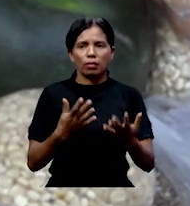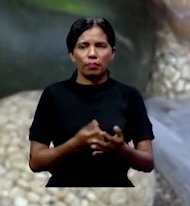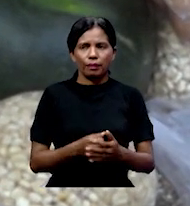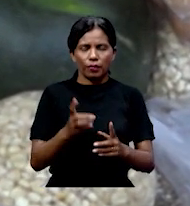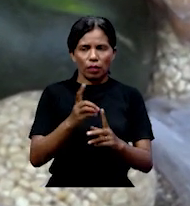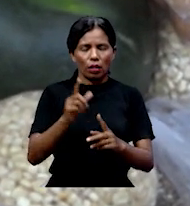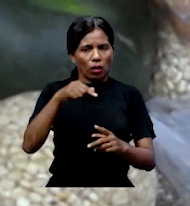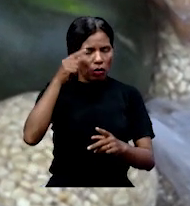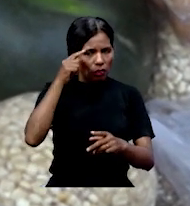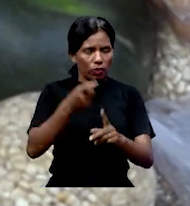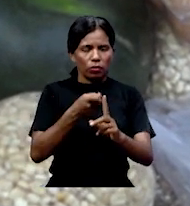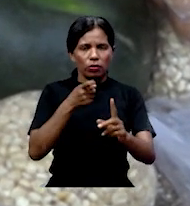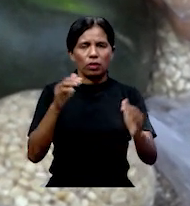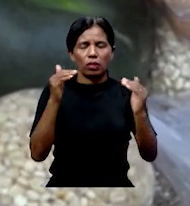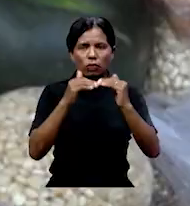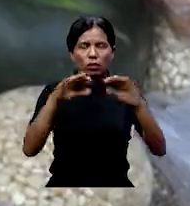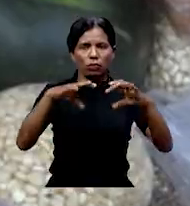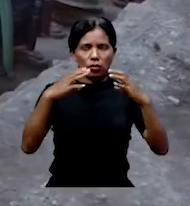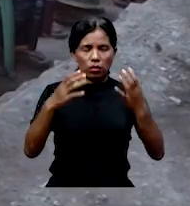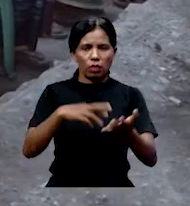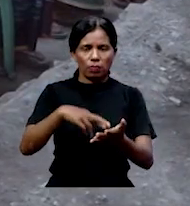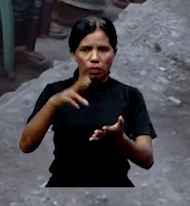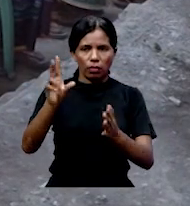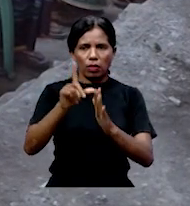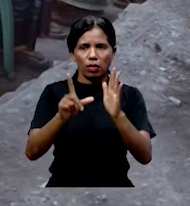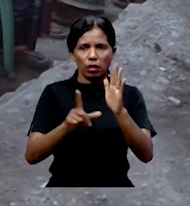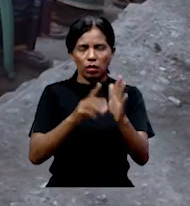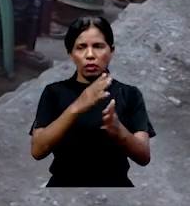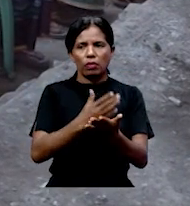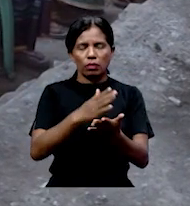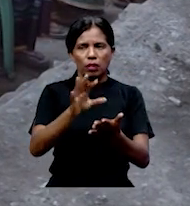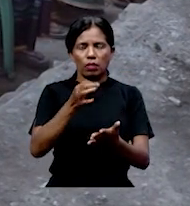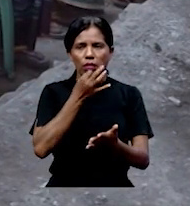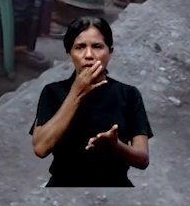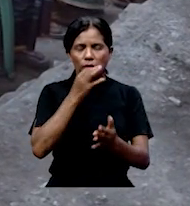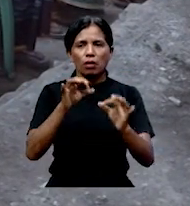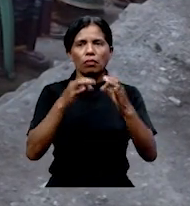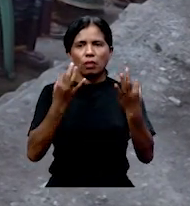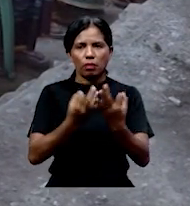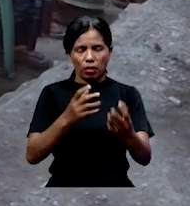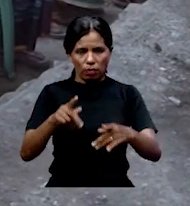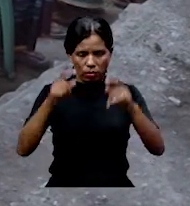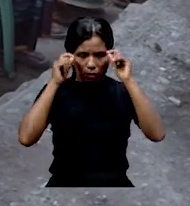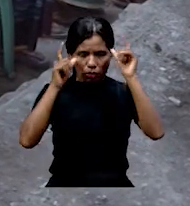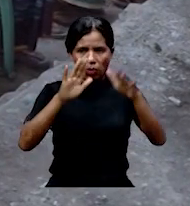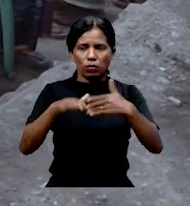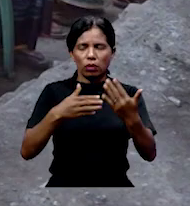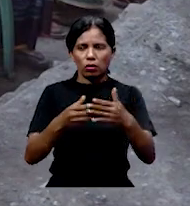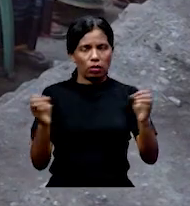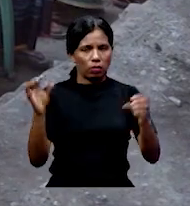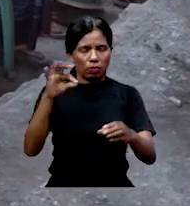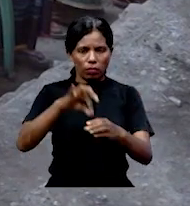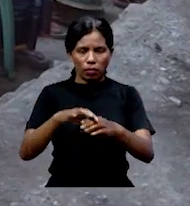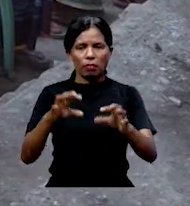né, governo lhe fez reunião com o Conselho Ministro, aprova alteração da medida de distribuição cesta básica da família timorancira, neve lá inclui membro do